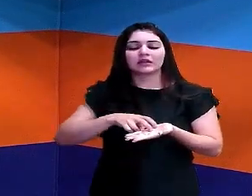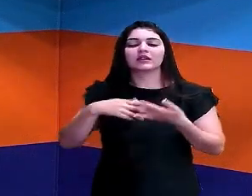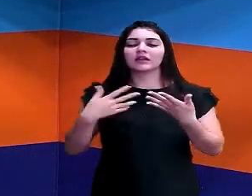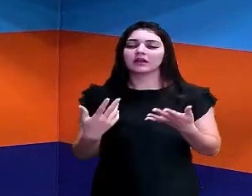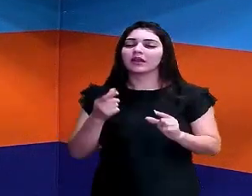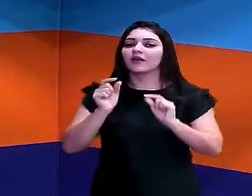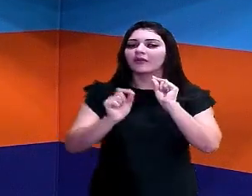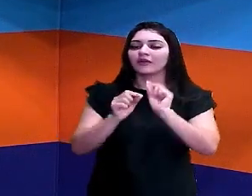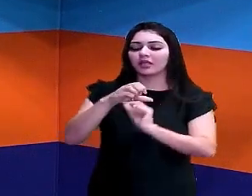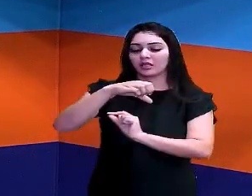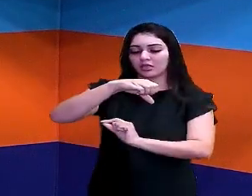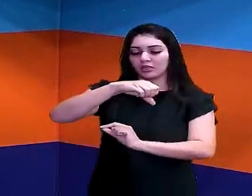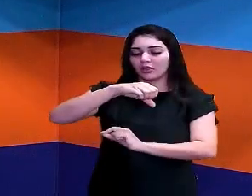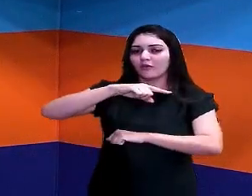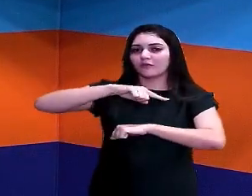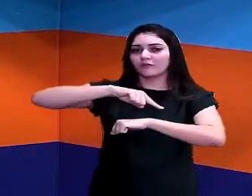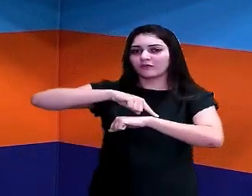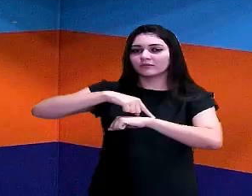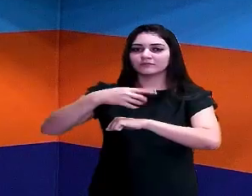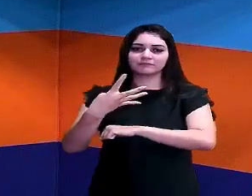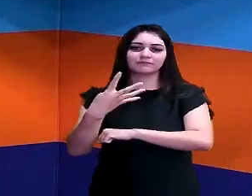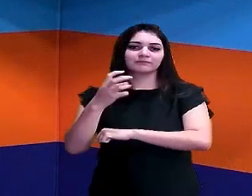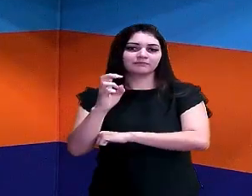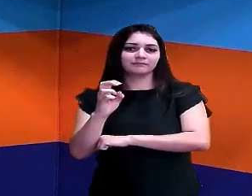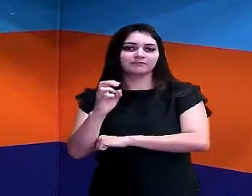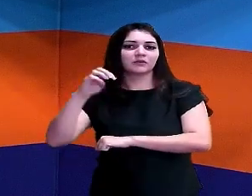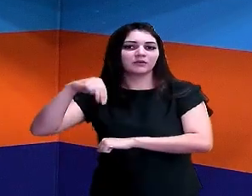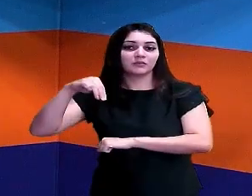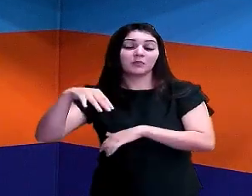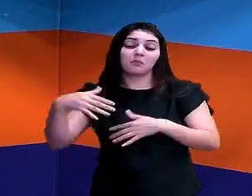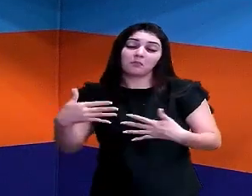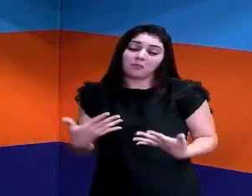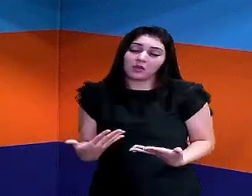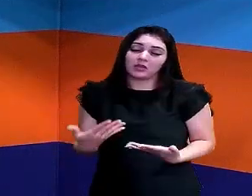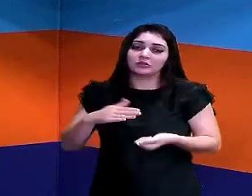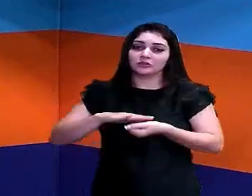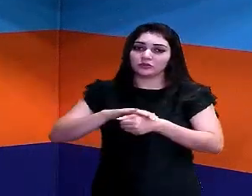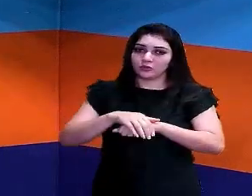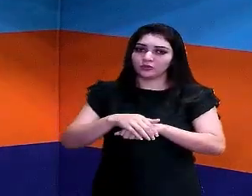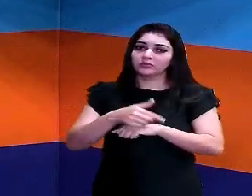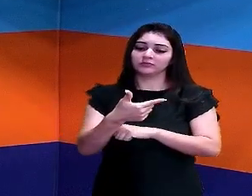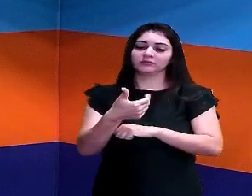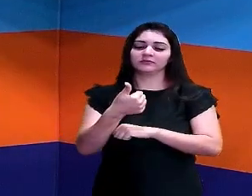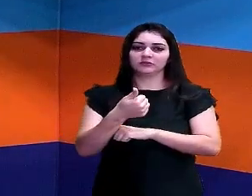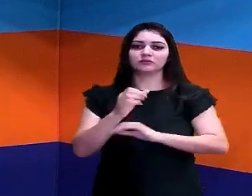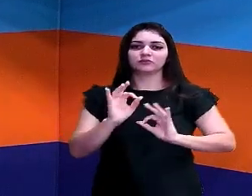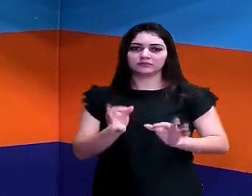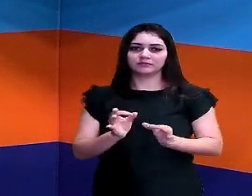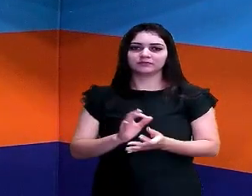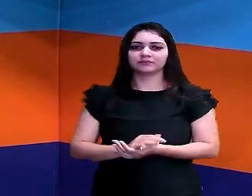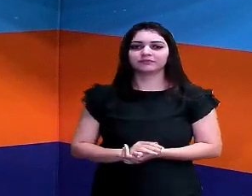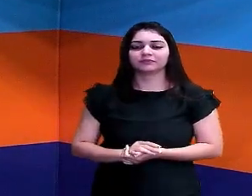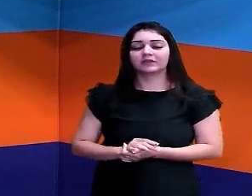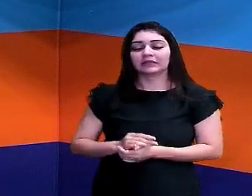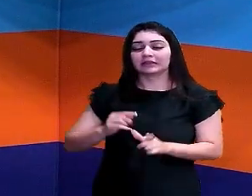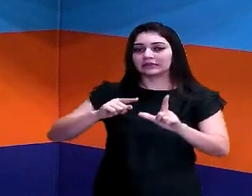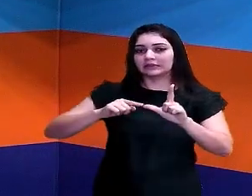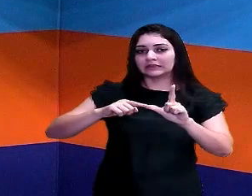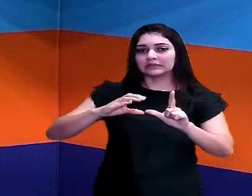seria 9 horas e 45 minutos, mas como é à noite, é 21. Aí aqui, ó, na letra